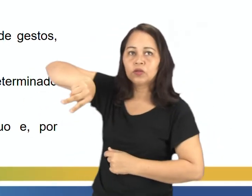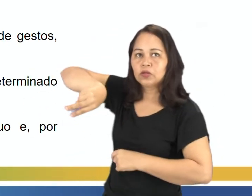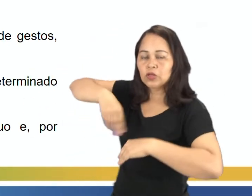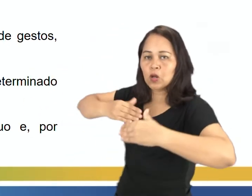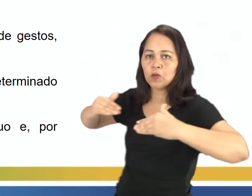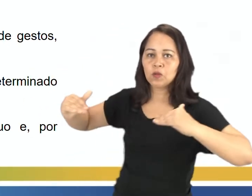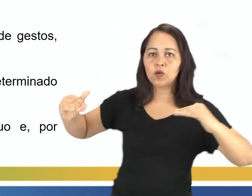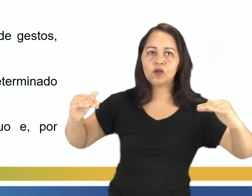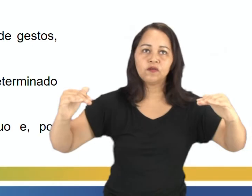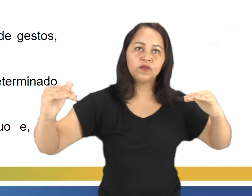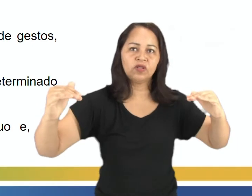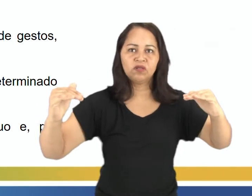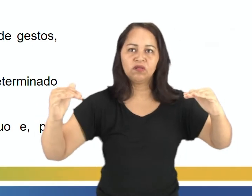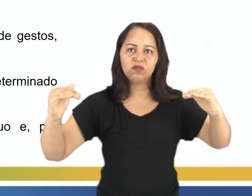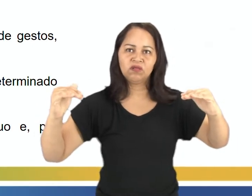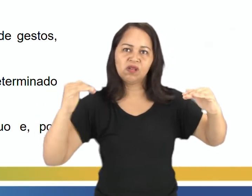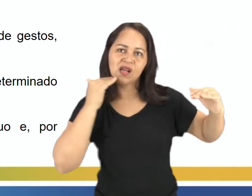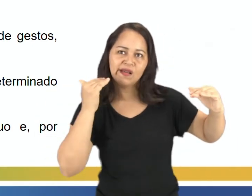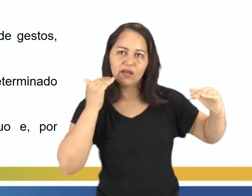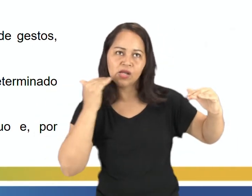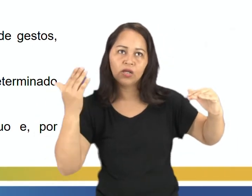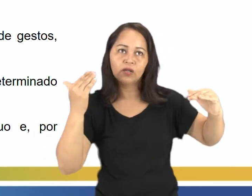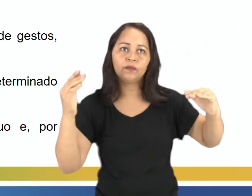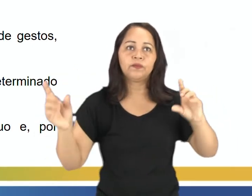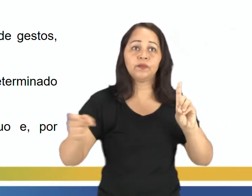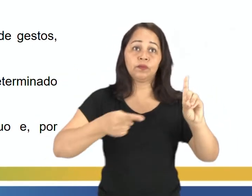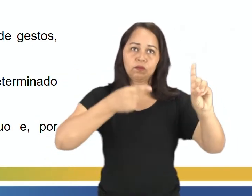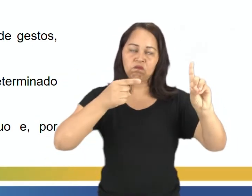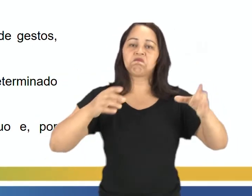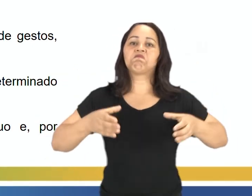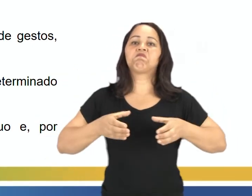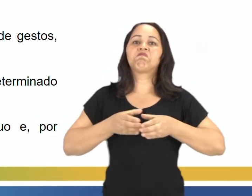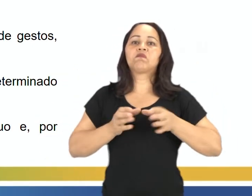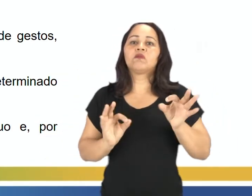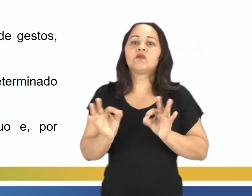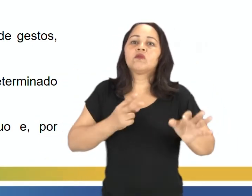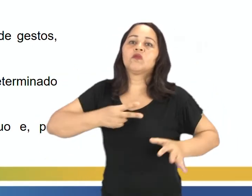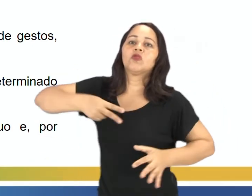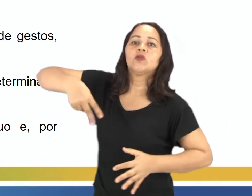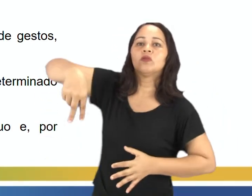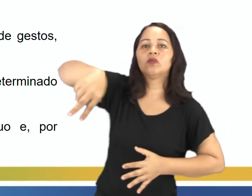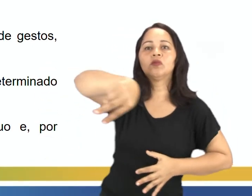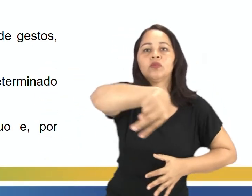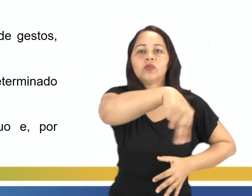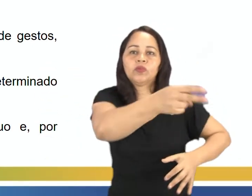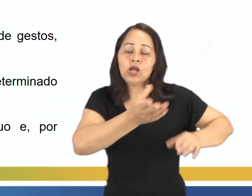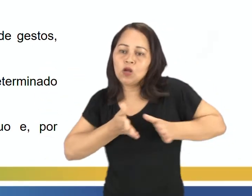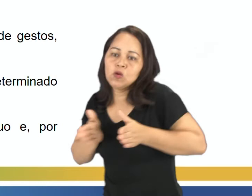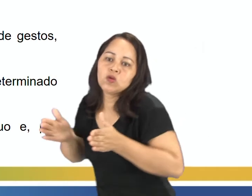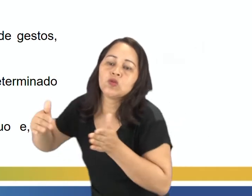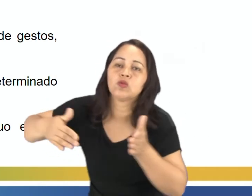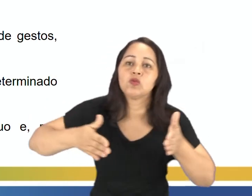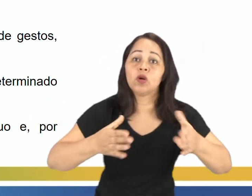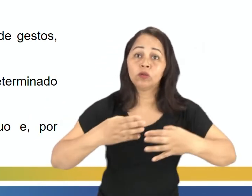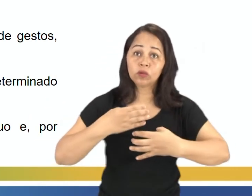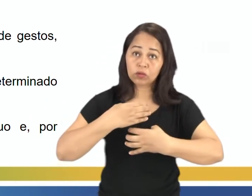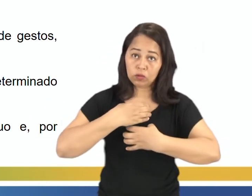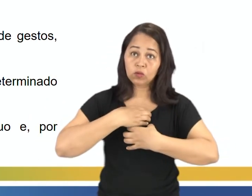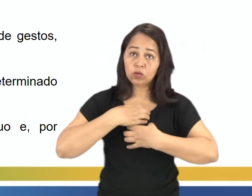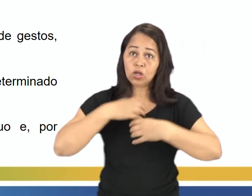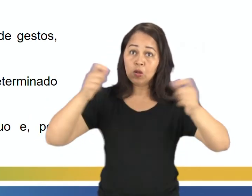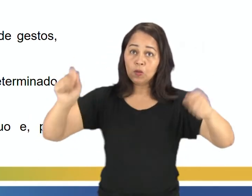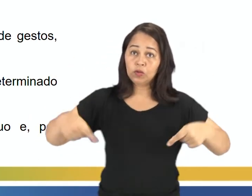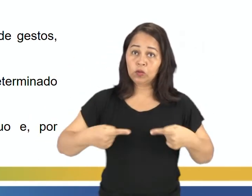movimentos desconcertados? O conjunto organizado de movimentos do corpo com ritmo determinado por